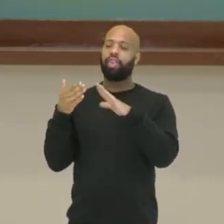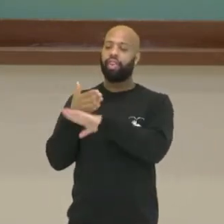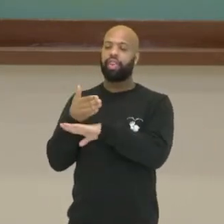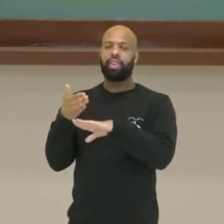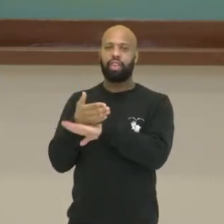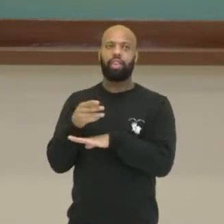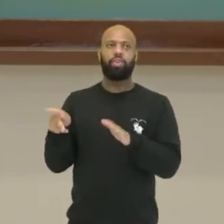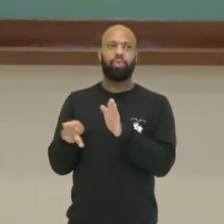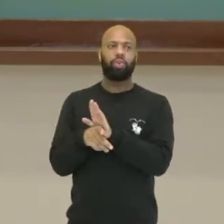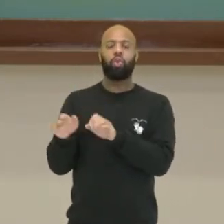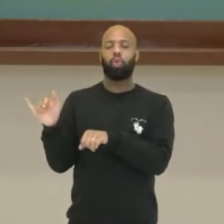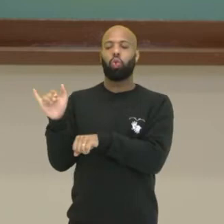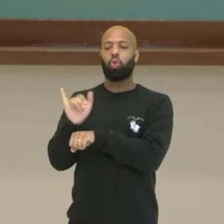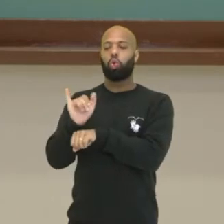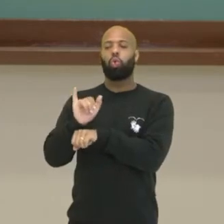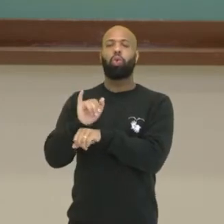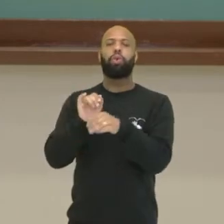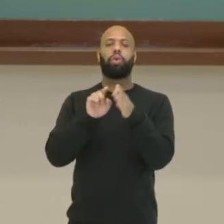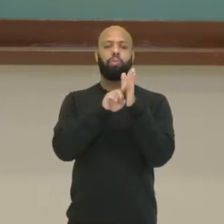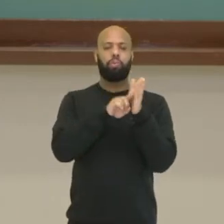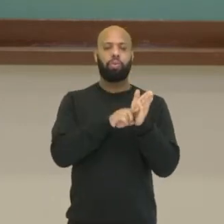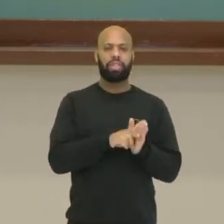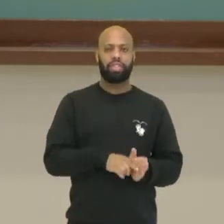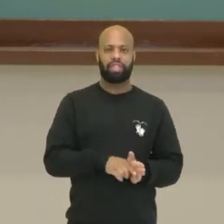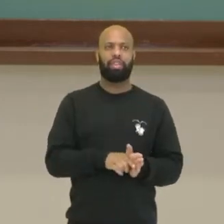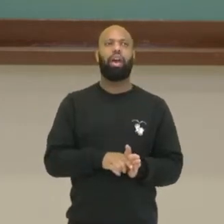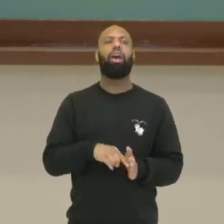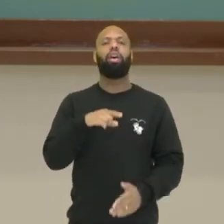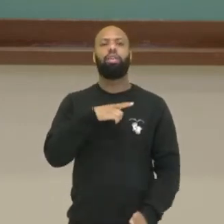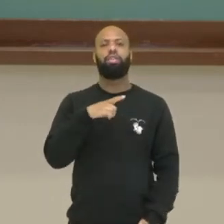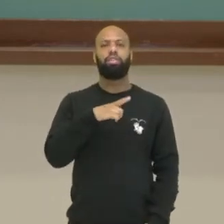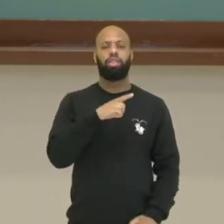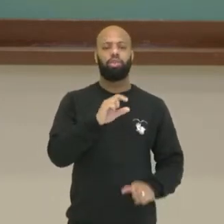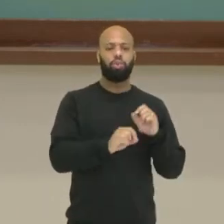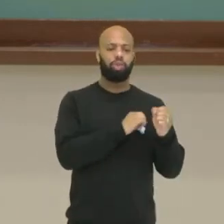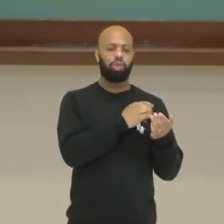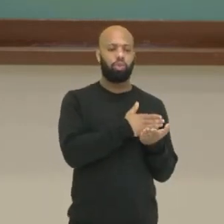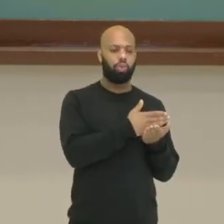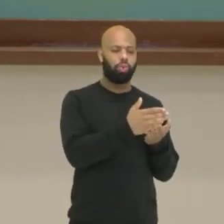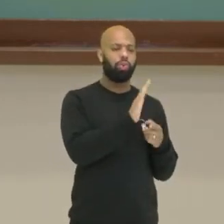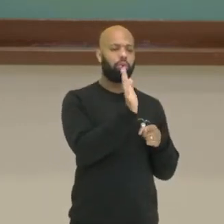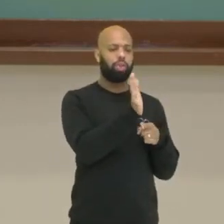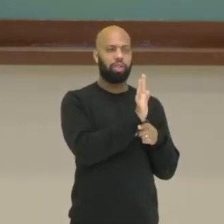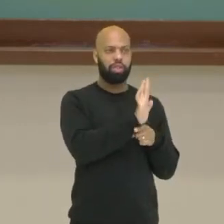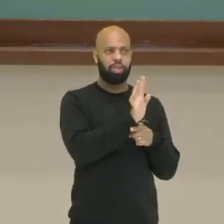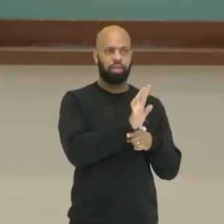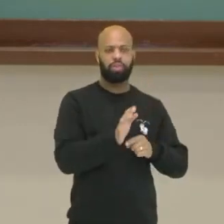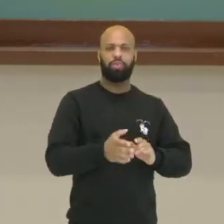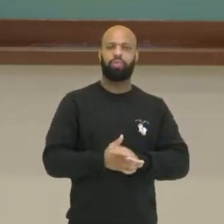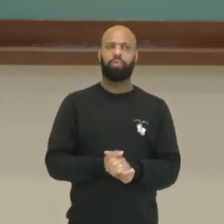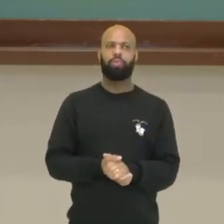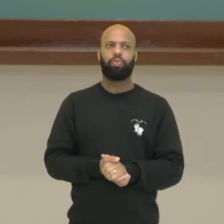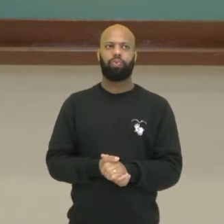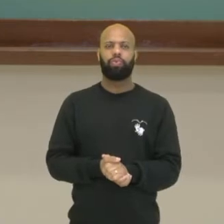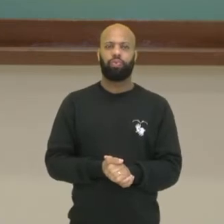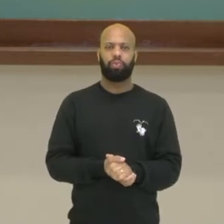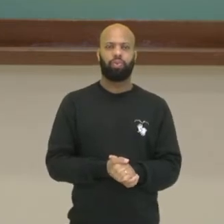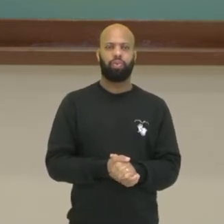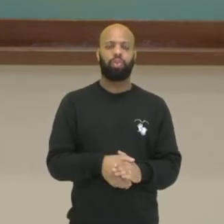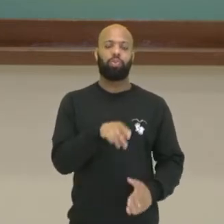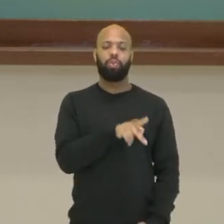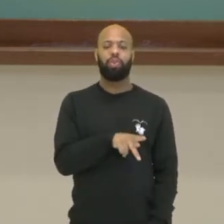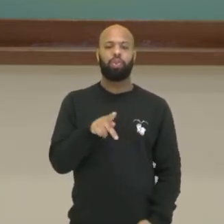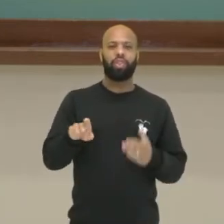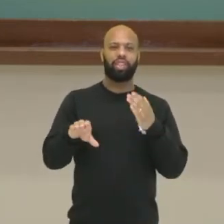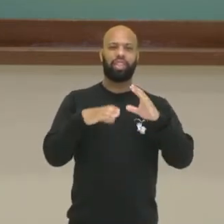e pesquisar trilhas cinematográficas desde o início do cinema. I'm singing in the